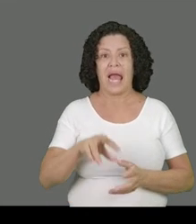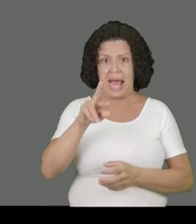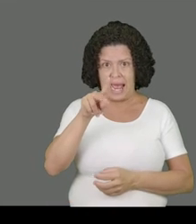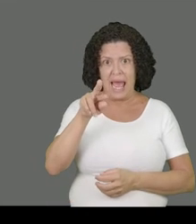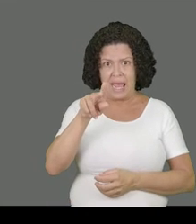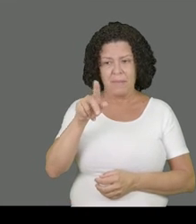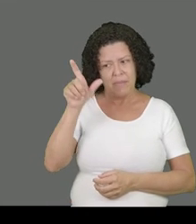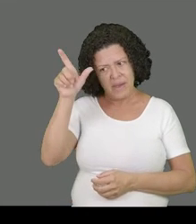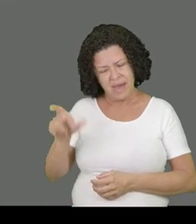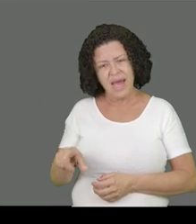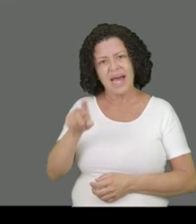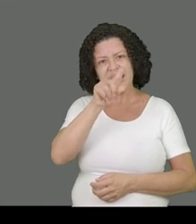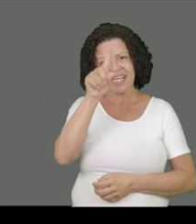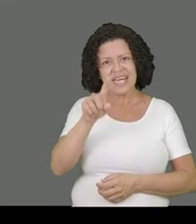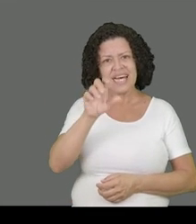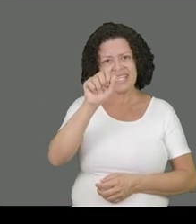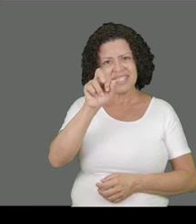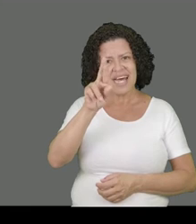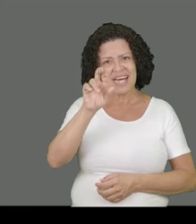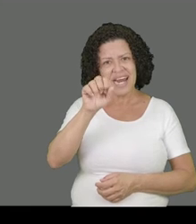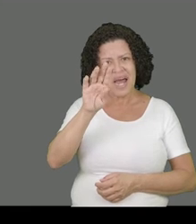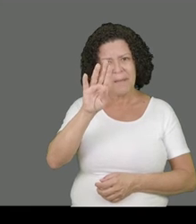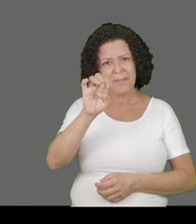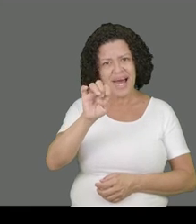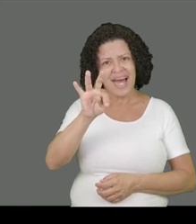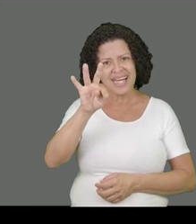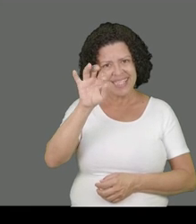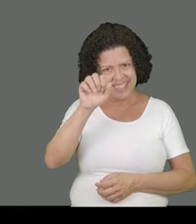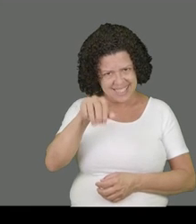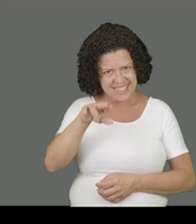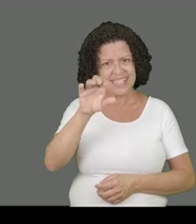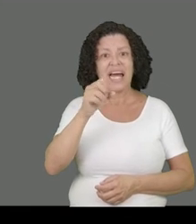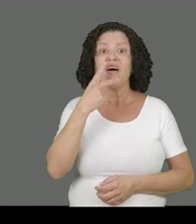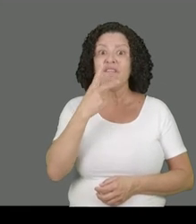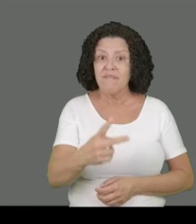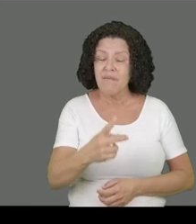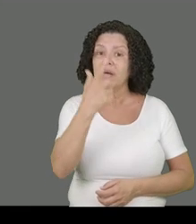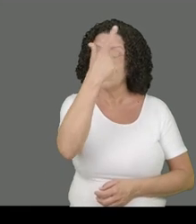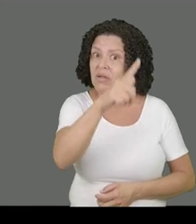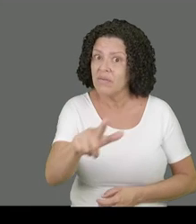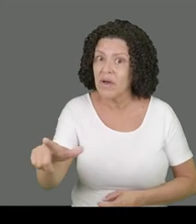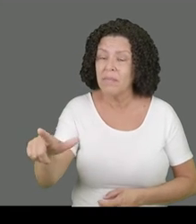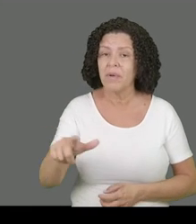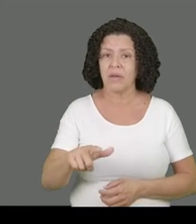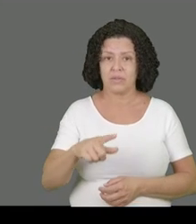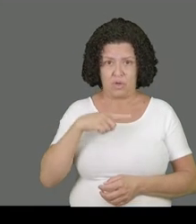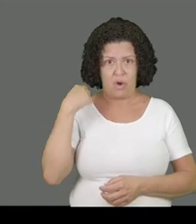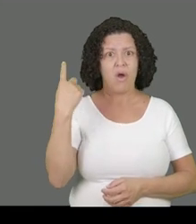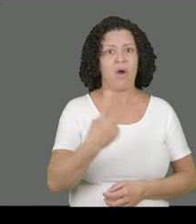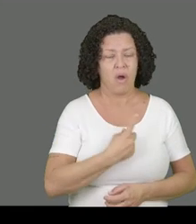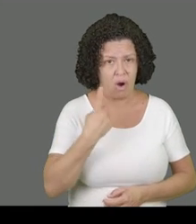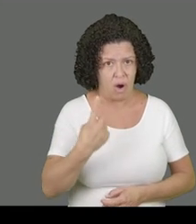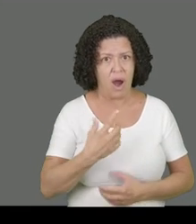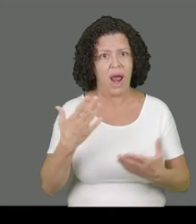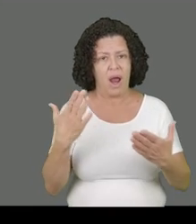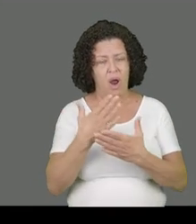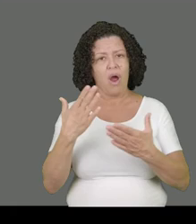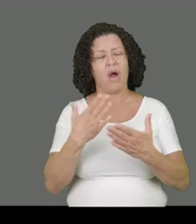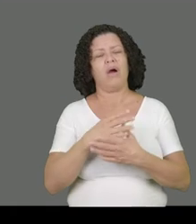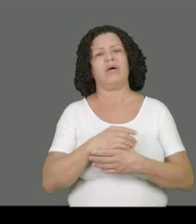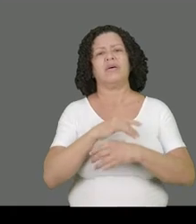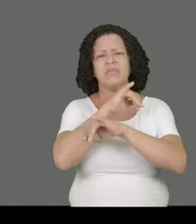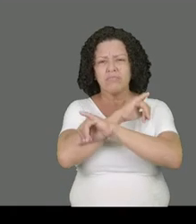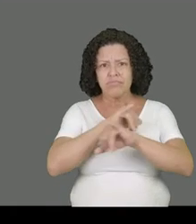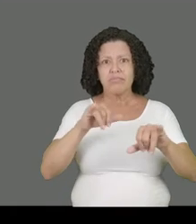Irmã Zarabatana continua nos dizendo, ela diz, olha como a espiritualidade está agindo. Estamos,